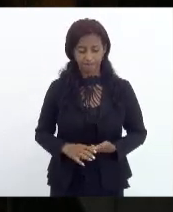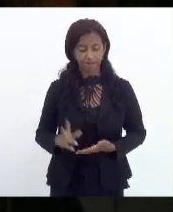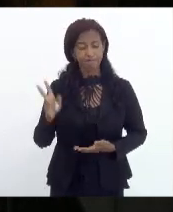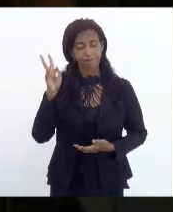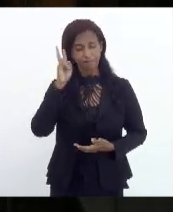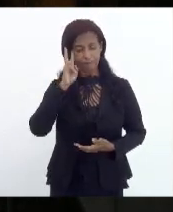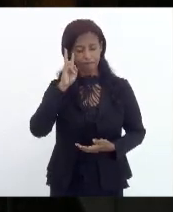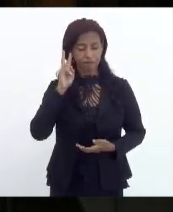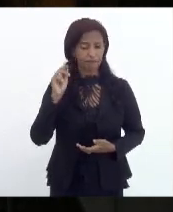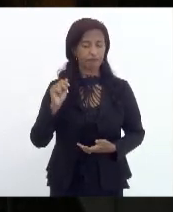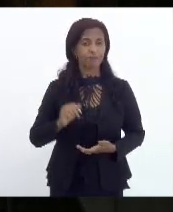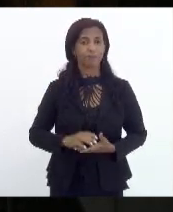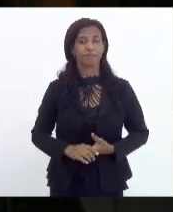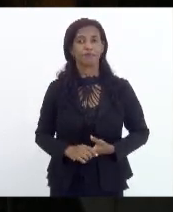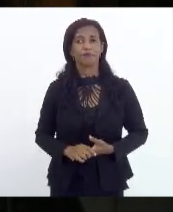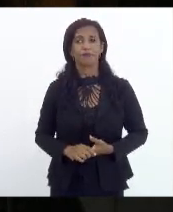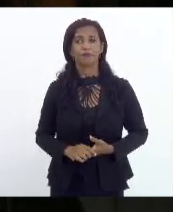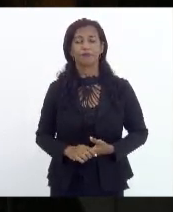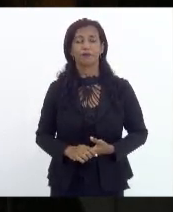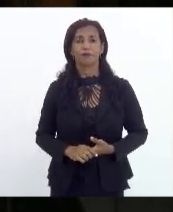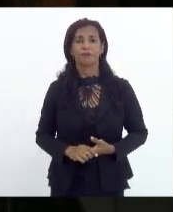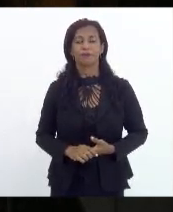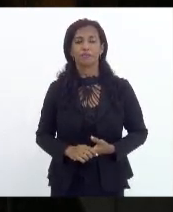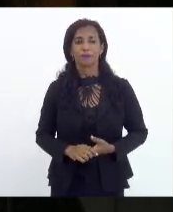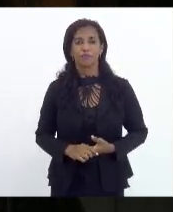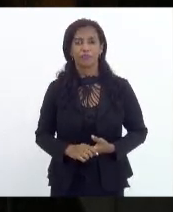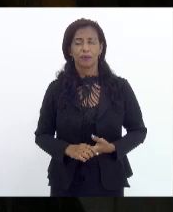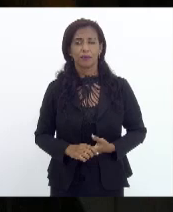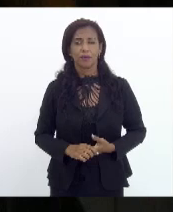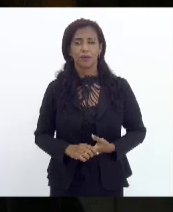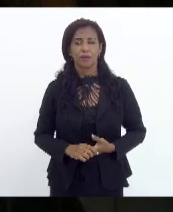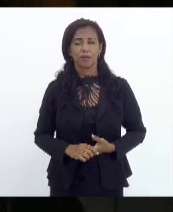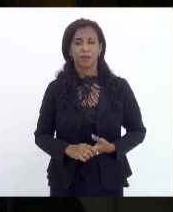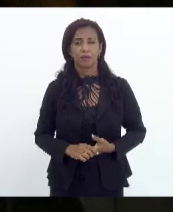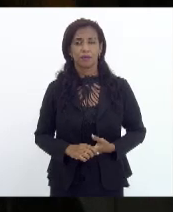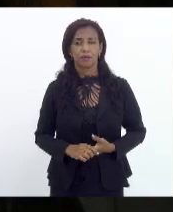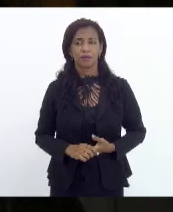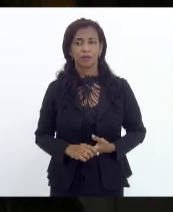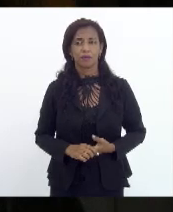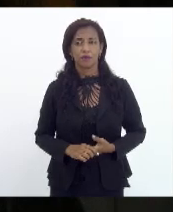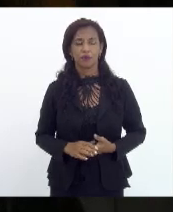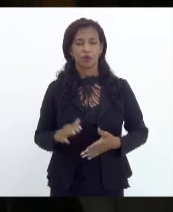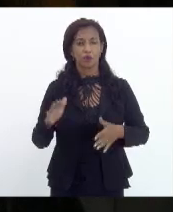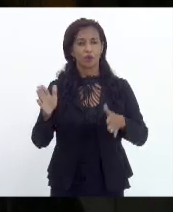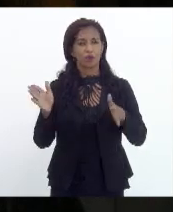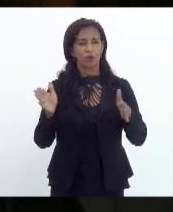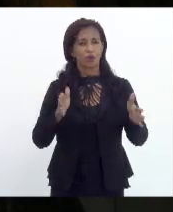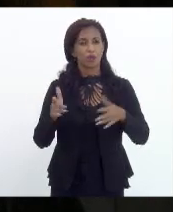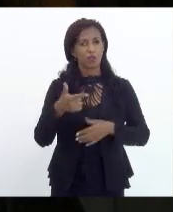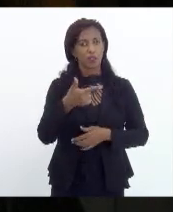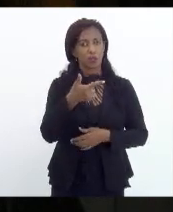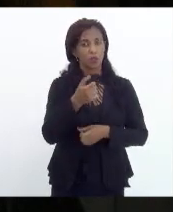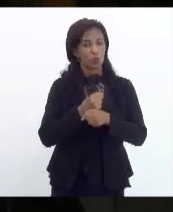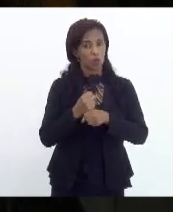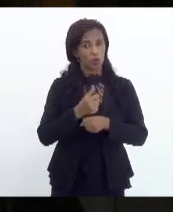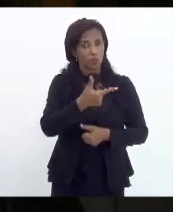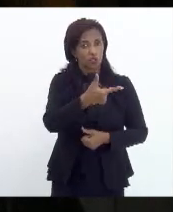deputada Lucinha que nos idos nos meados de 2020